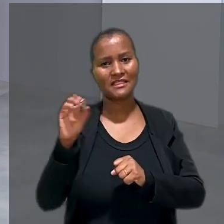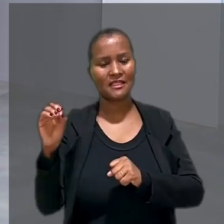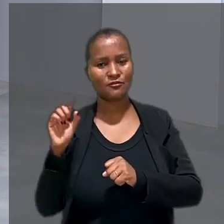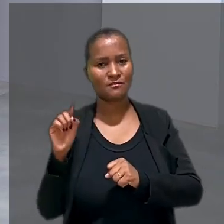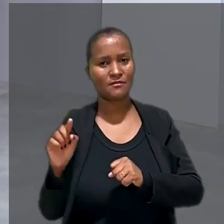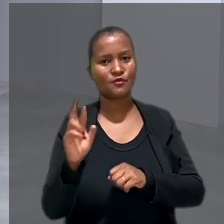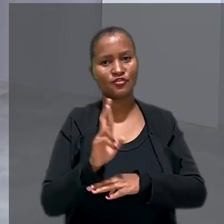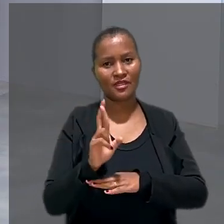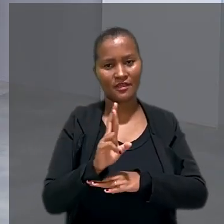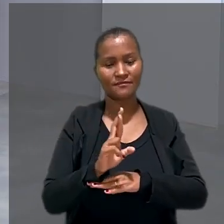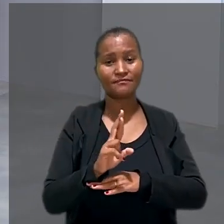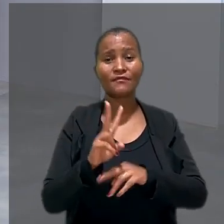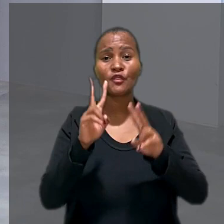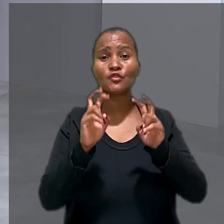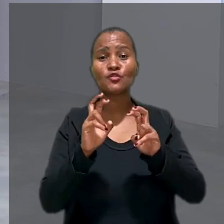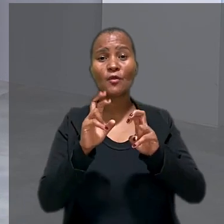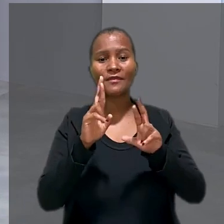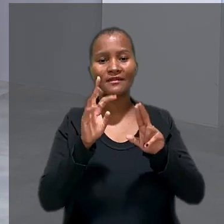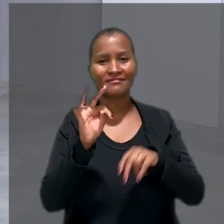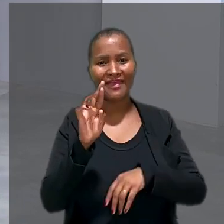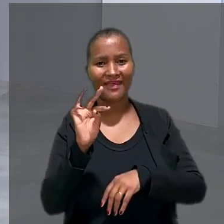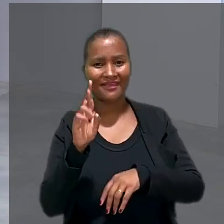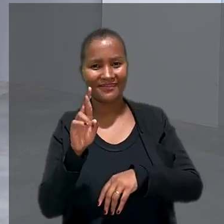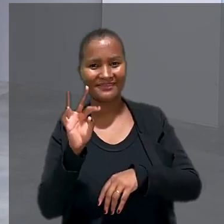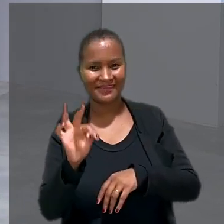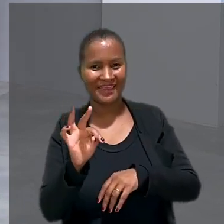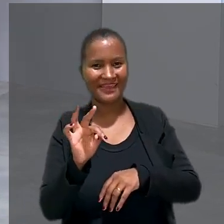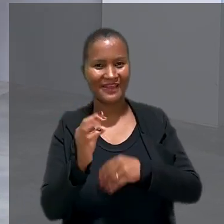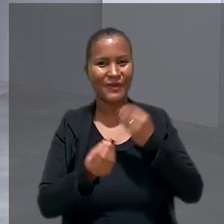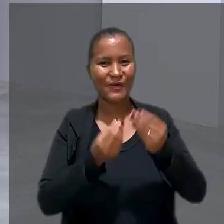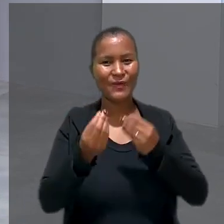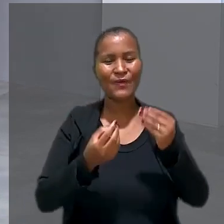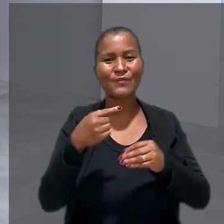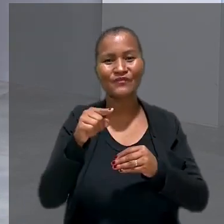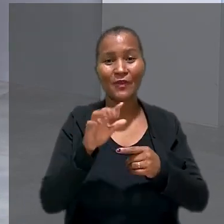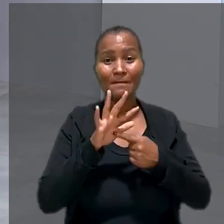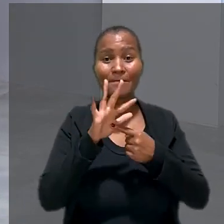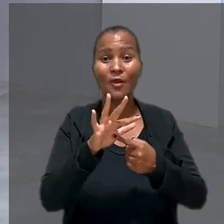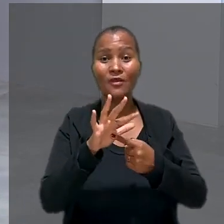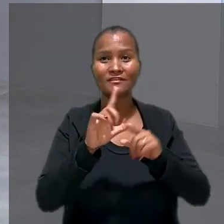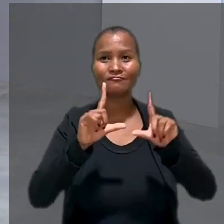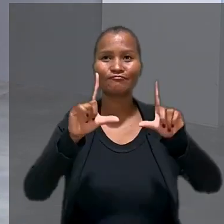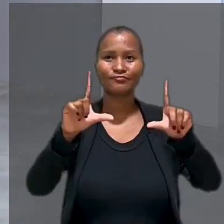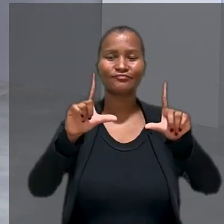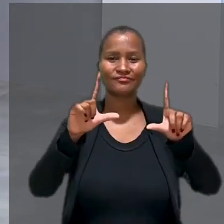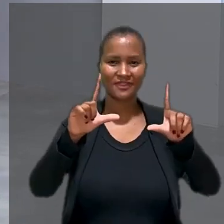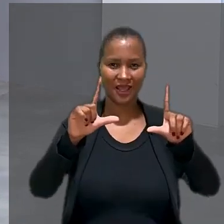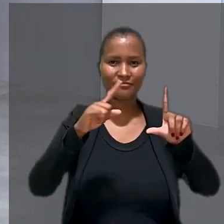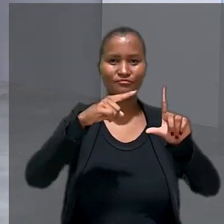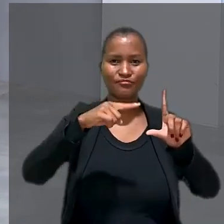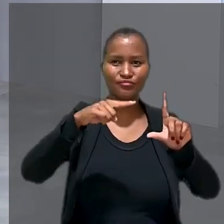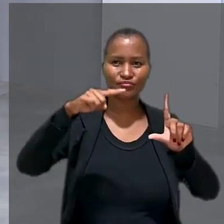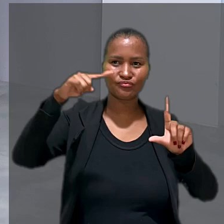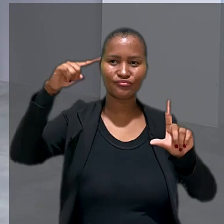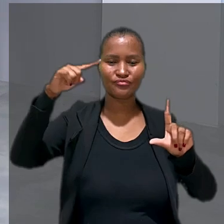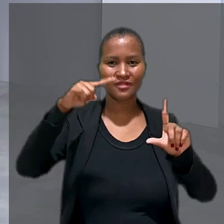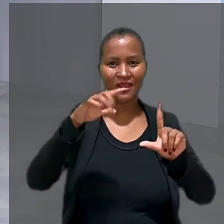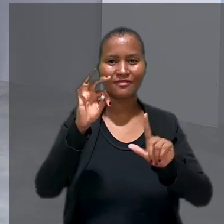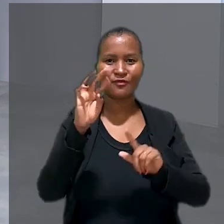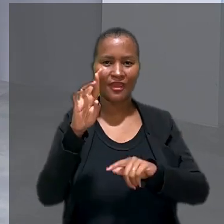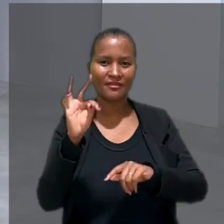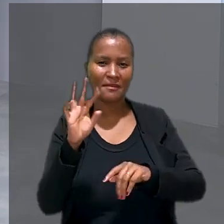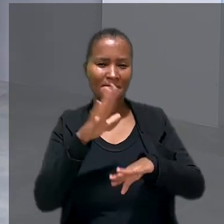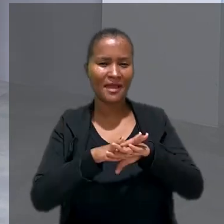reais. E sobre o desempenho dos tribunais regionais do trabalho, Anderson, a gente mostra aqui na tela como ficou o ranking dos TRTs que